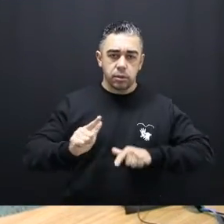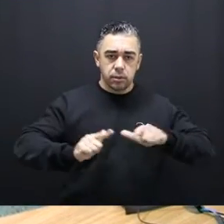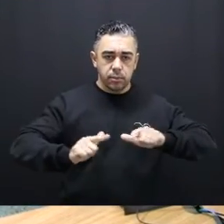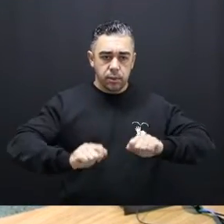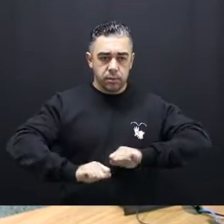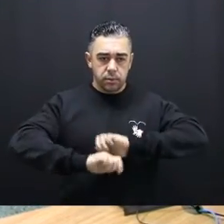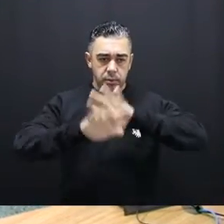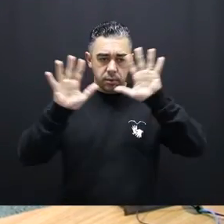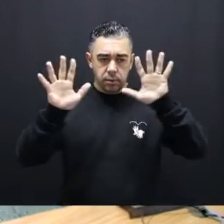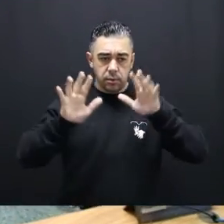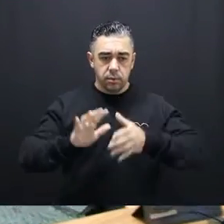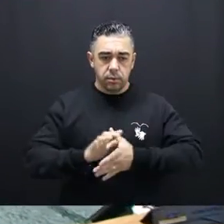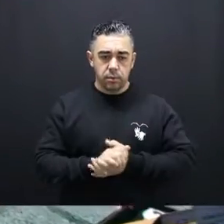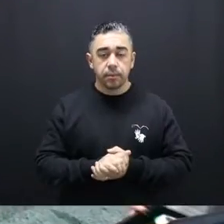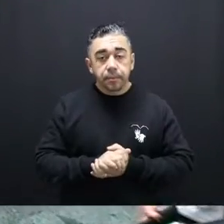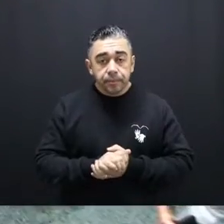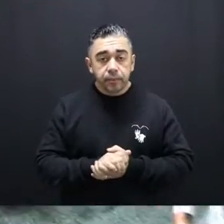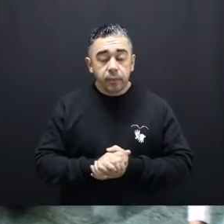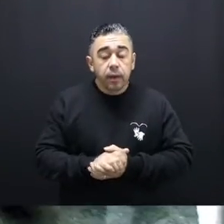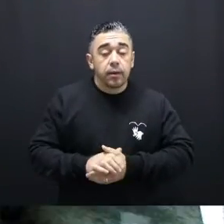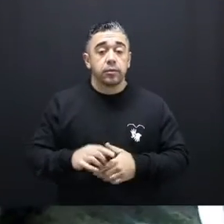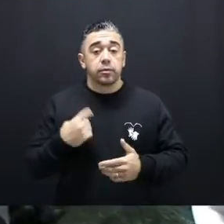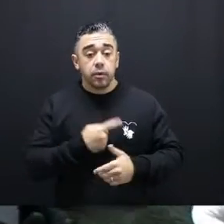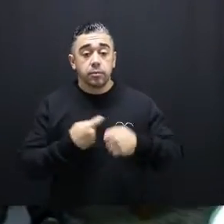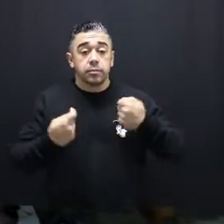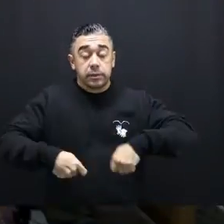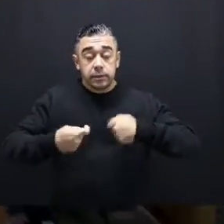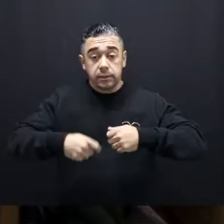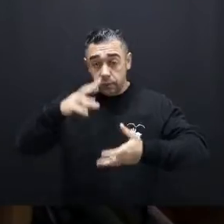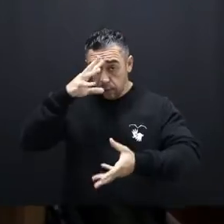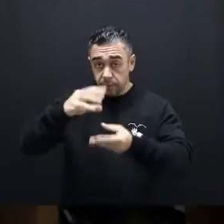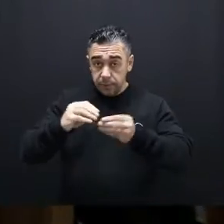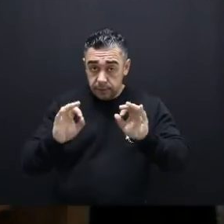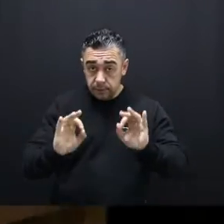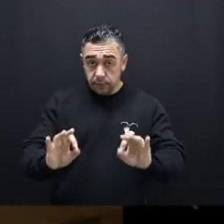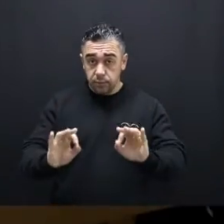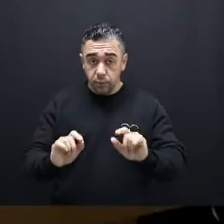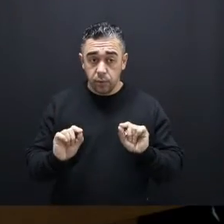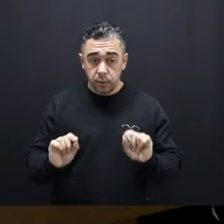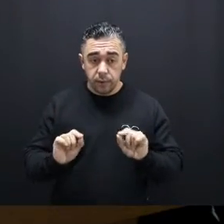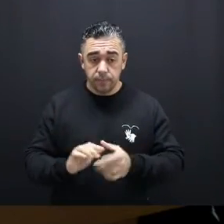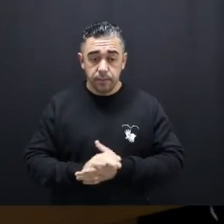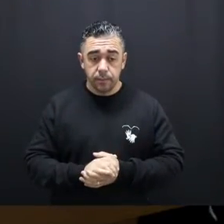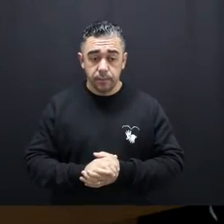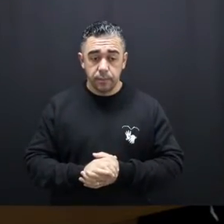transparência agora a gente precisa entender o seguinte senhores